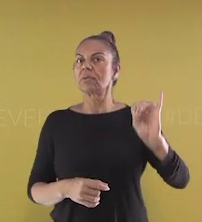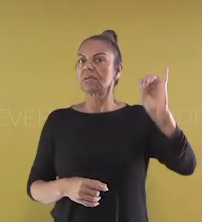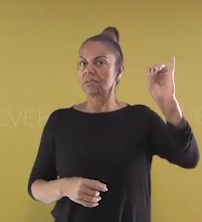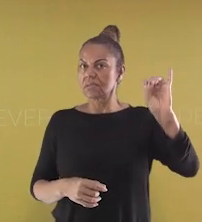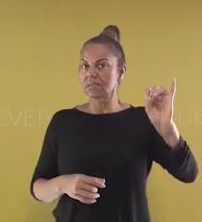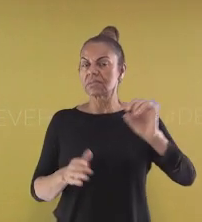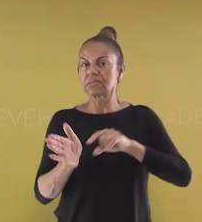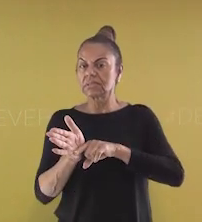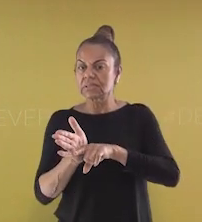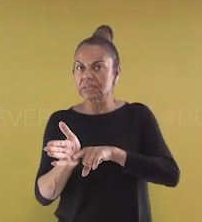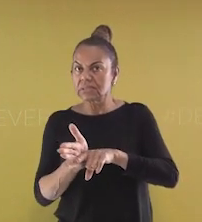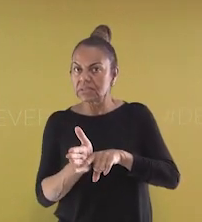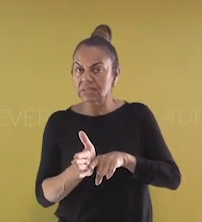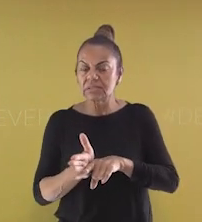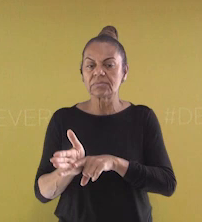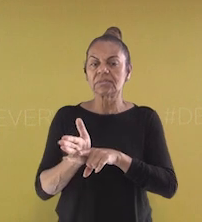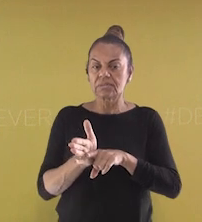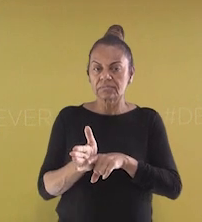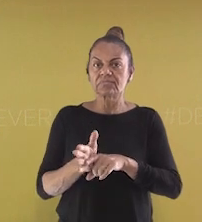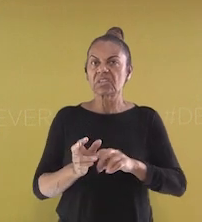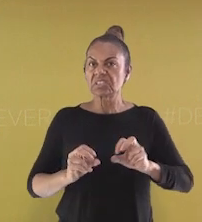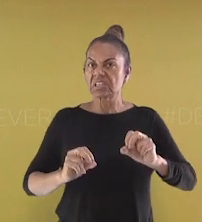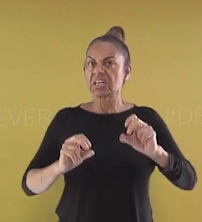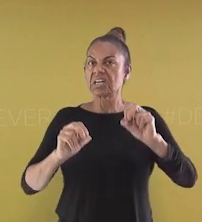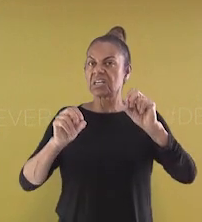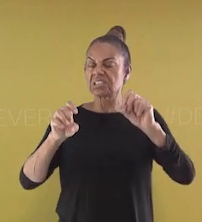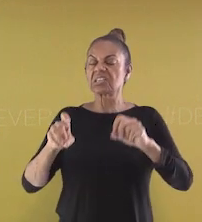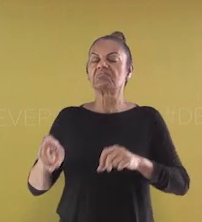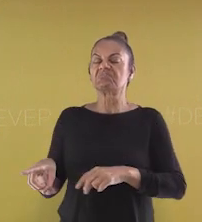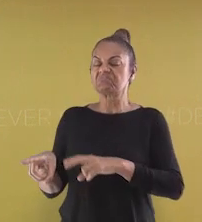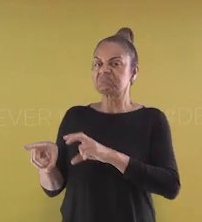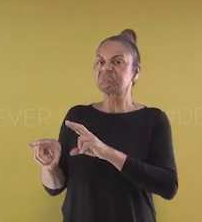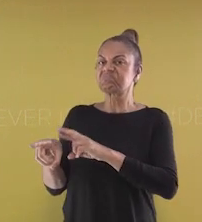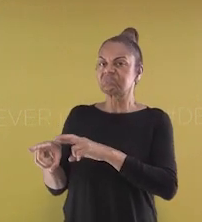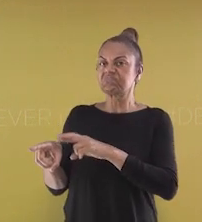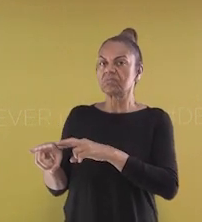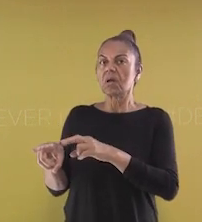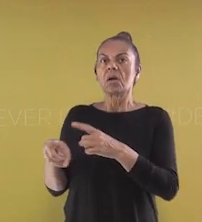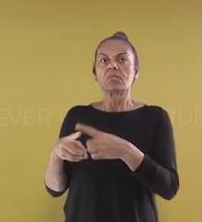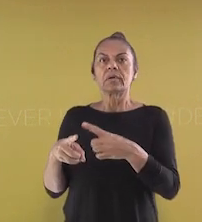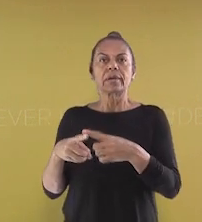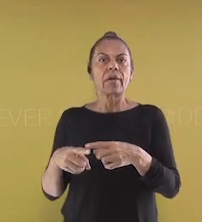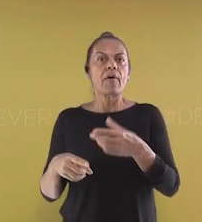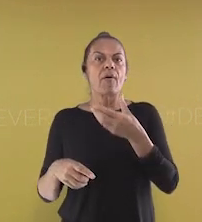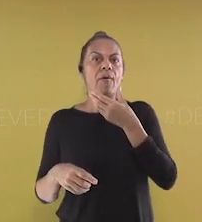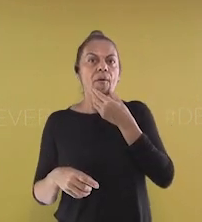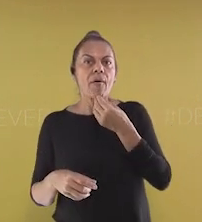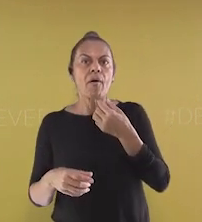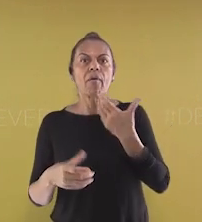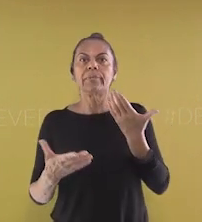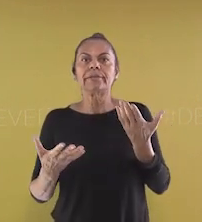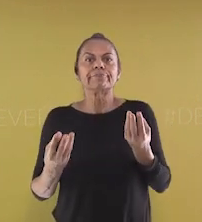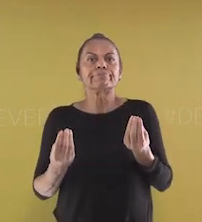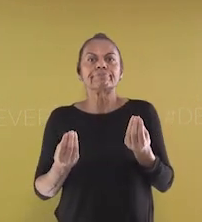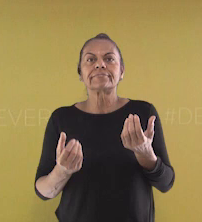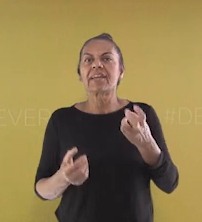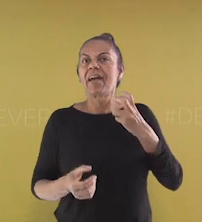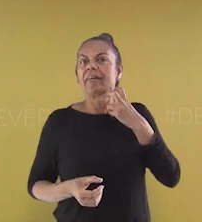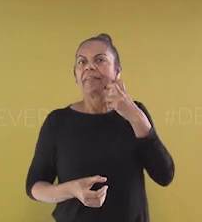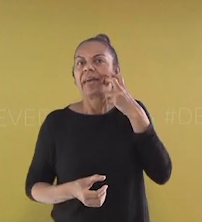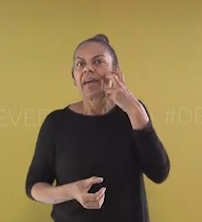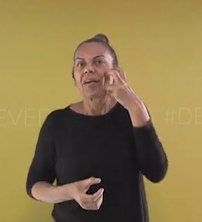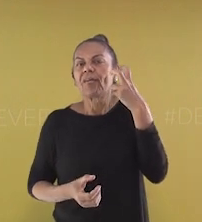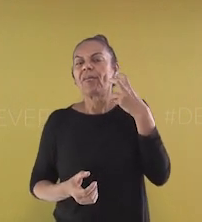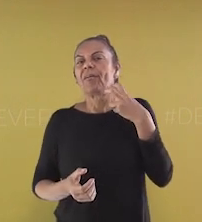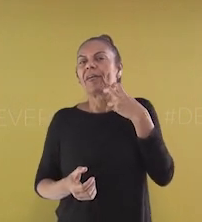o objetivo de alertar para a importância do diagnóstico precoce do câncer de próstata. Pois